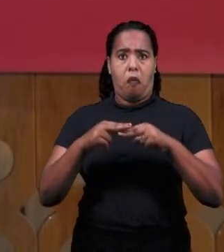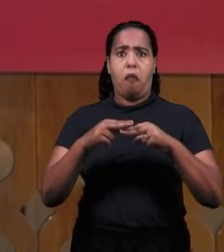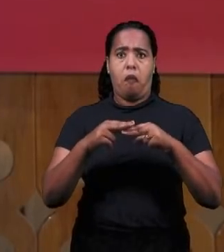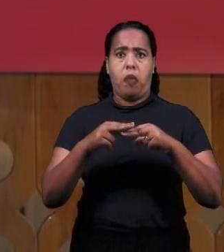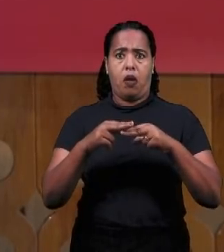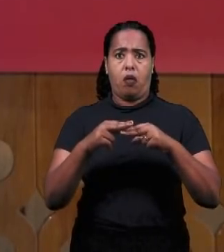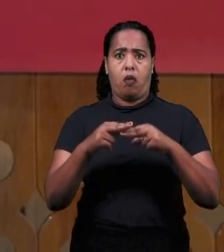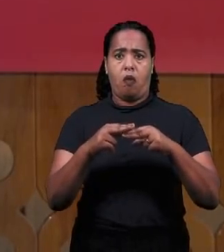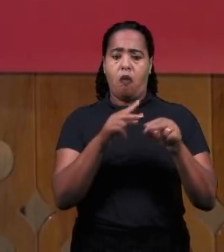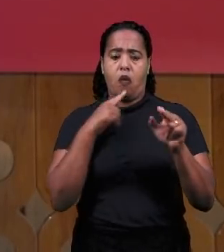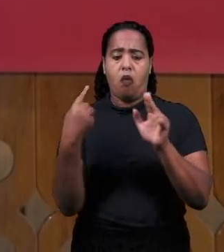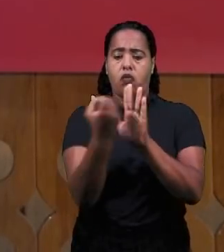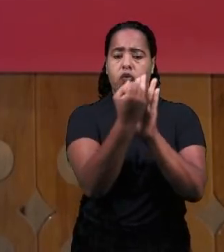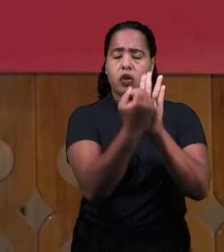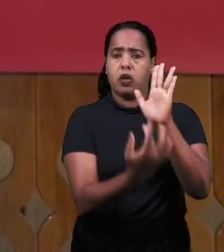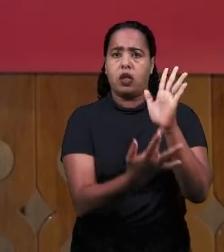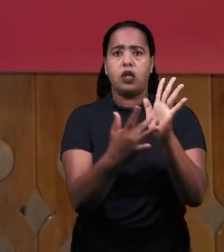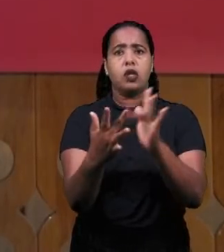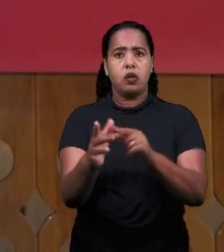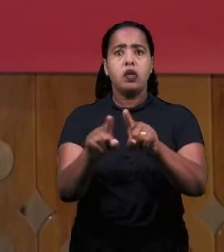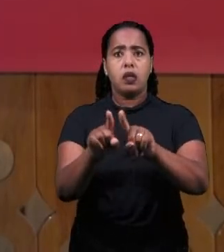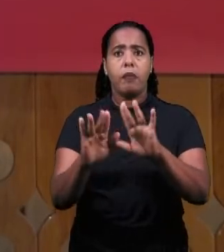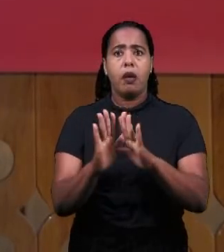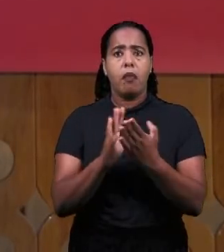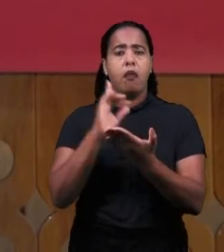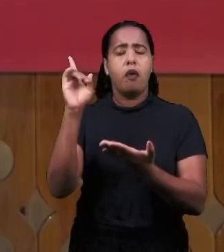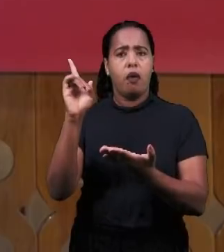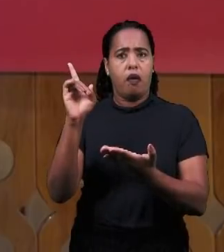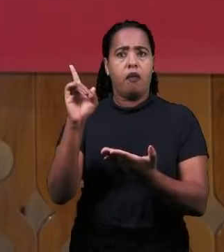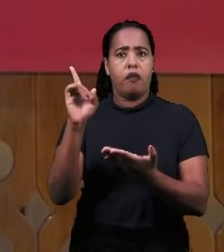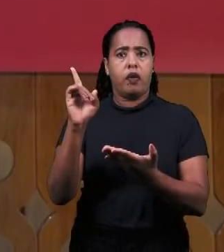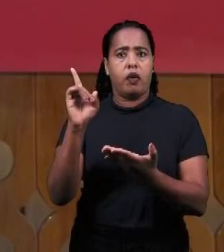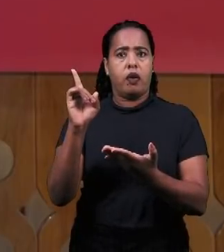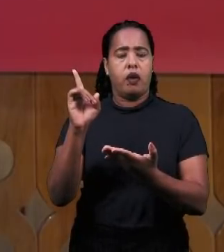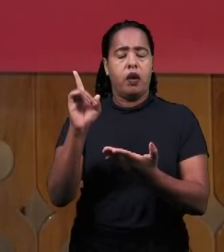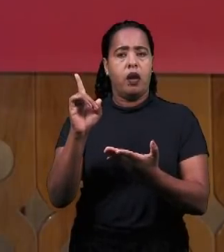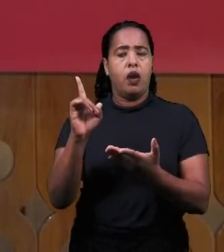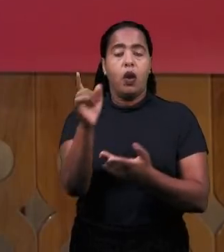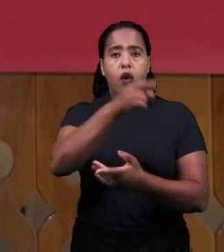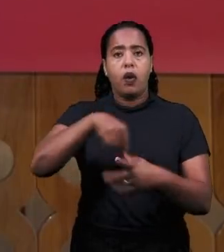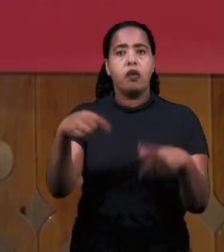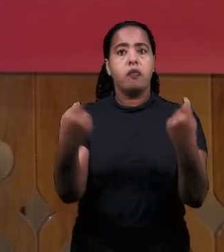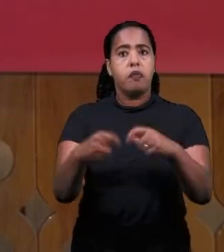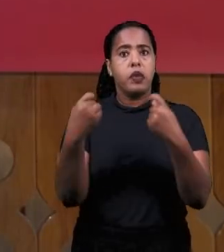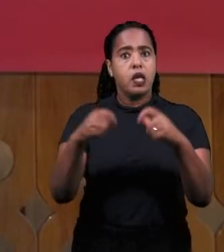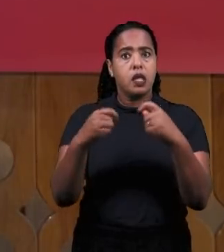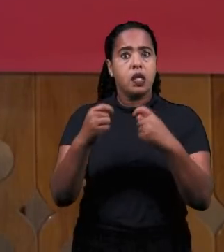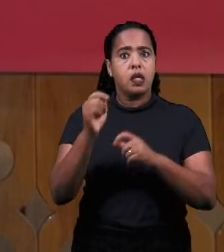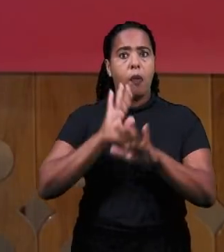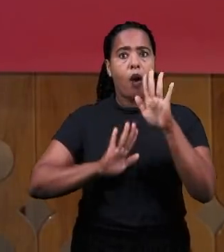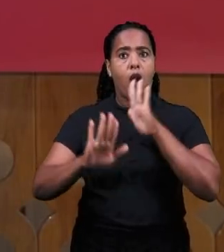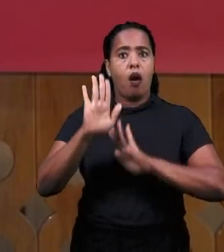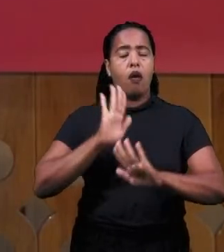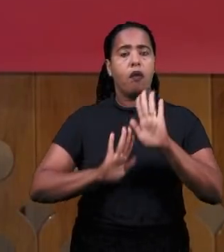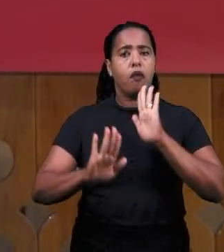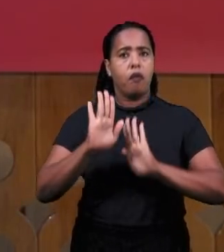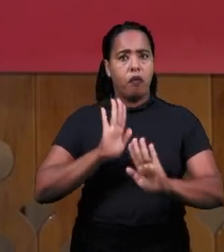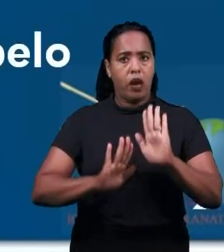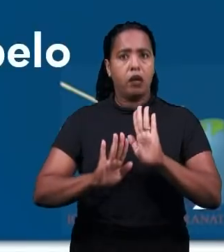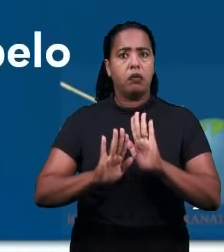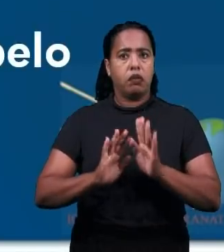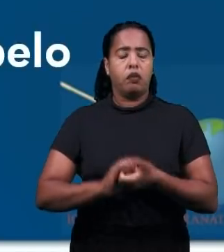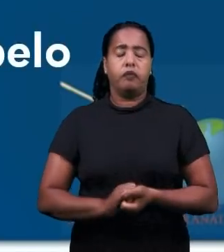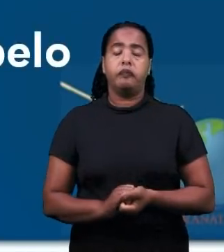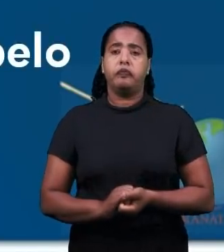há, a igreja não tem vitória. E nessa hora do breve, nós temos que ter cuidado com isso. Então, não quero a revelação material.